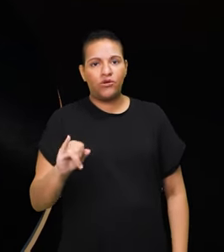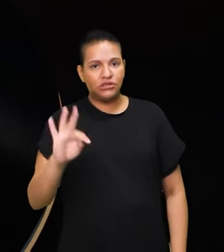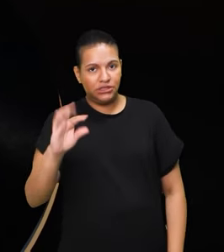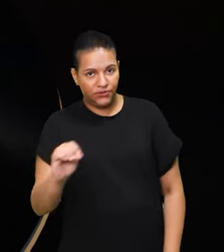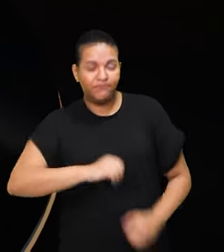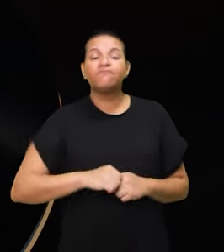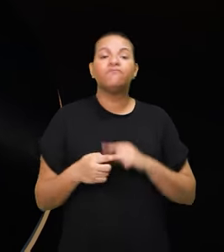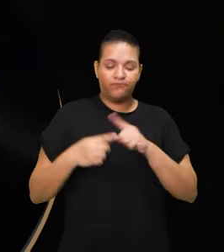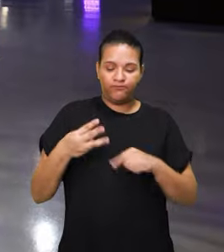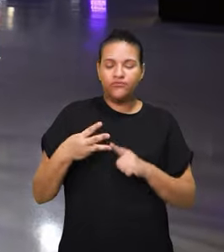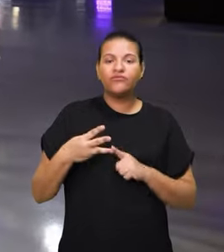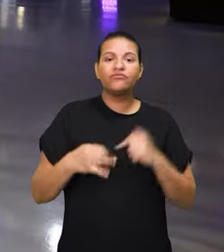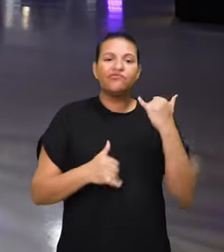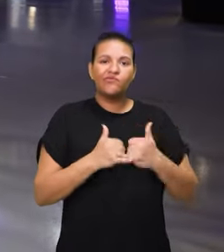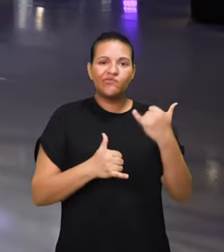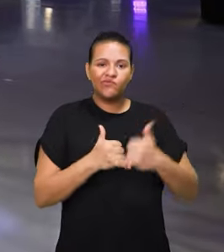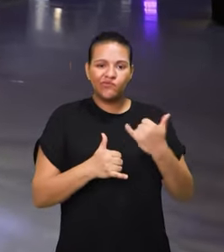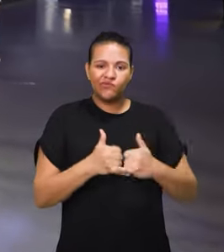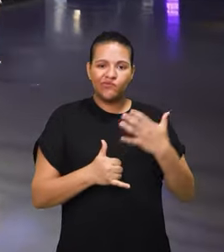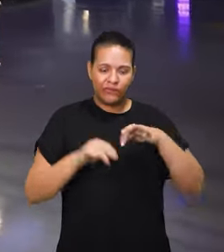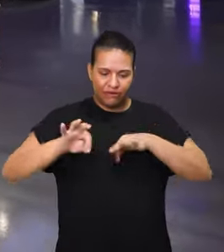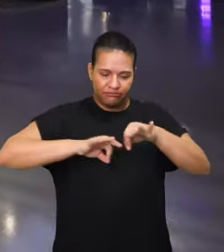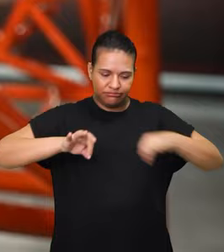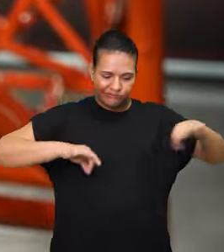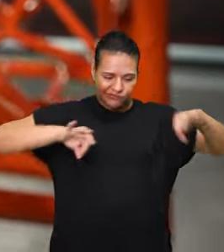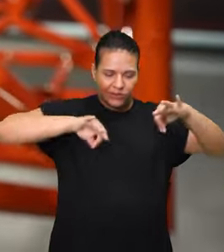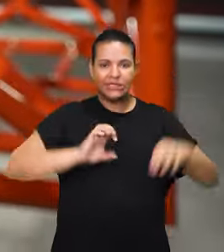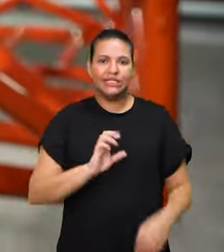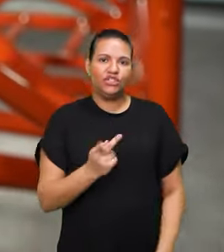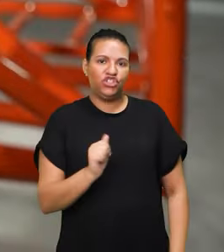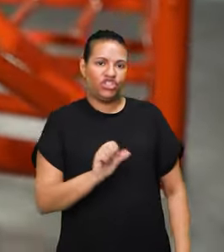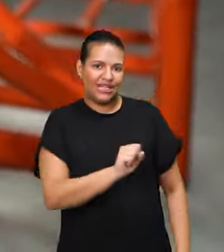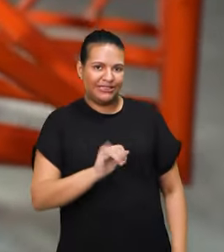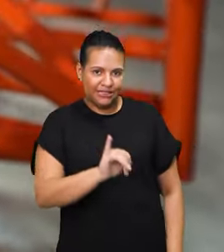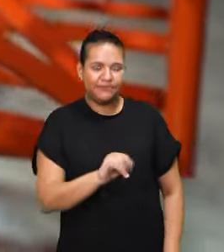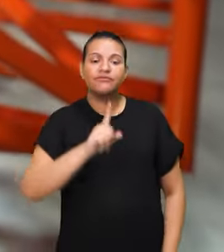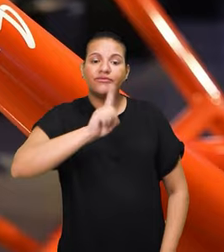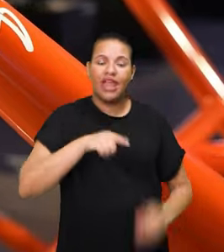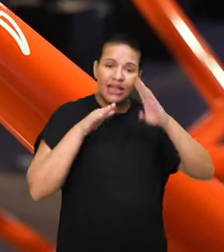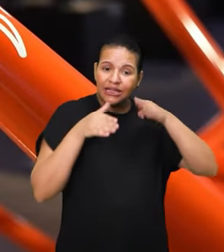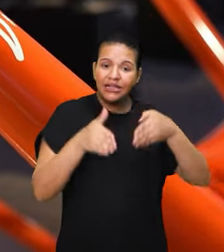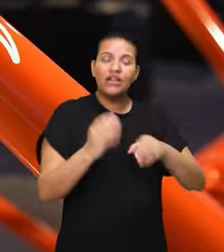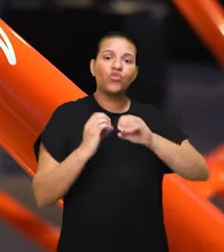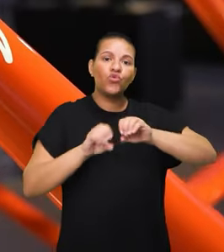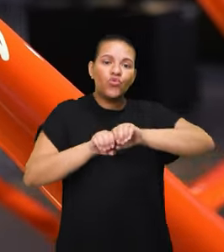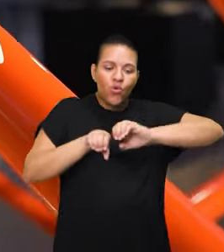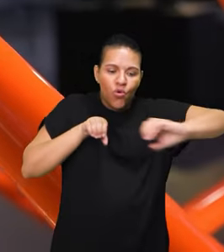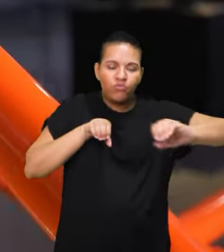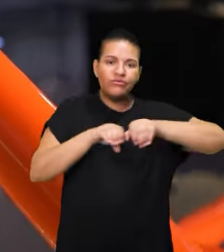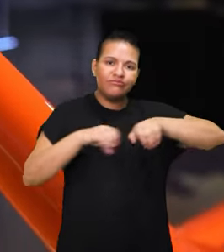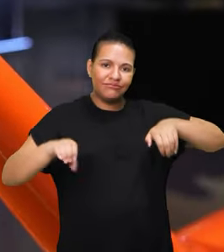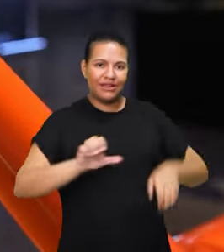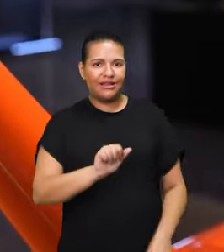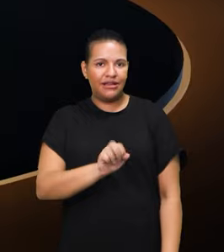compósito chassis a grande novidade é que depois de um extenso estudo na análise do tubo